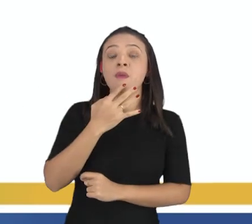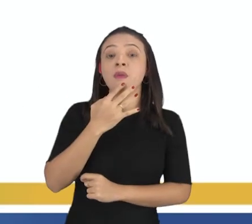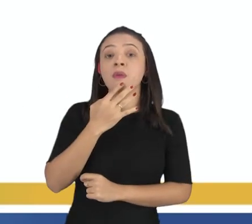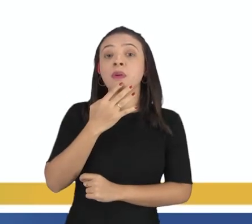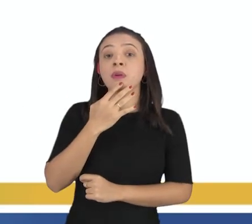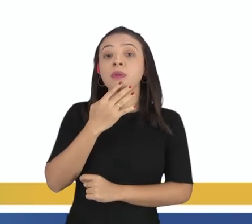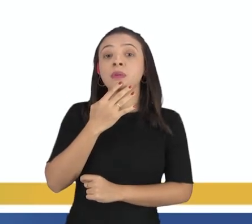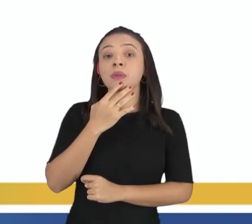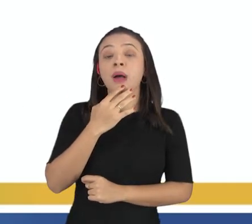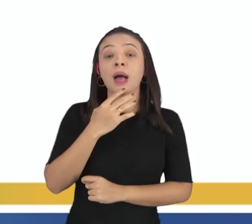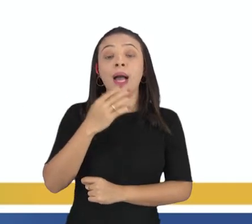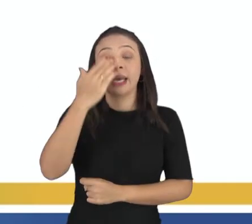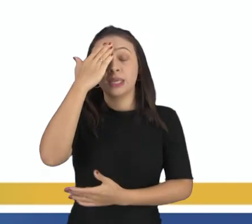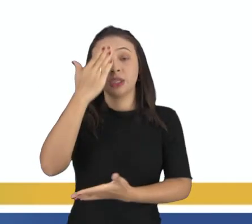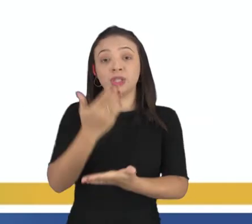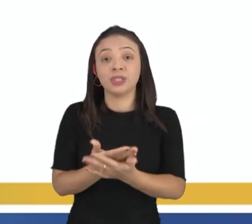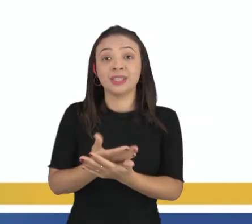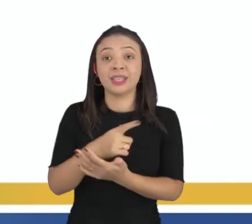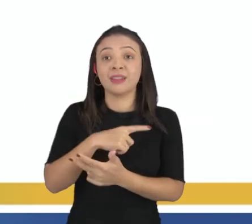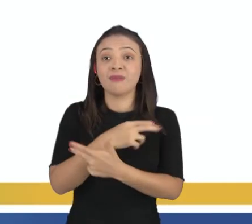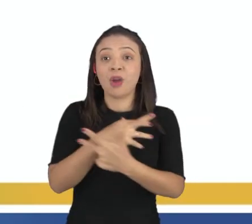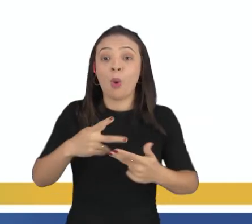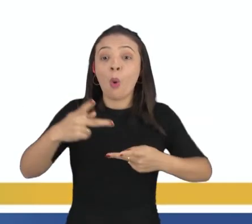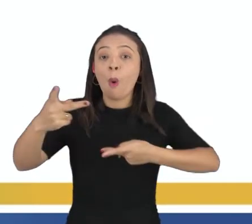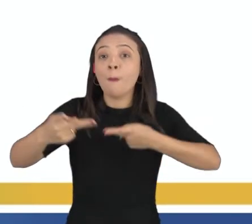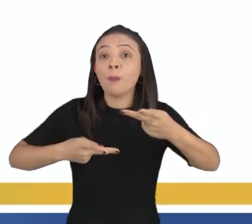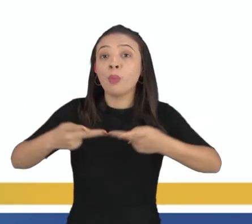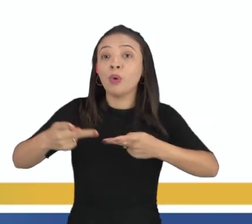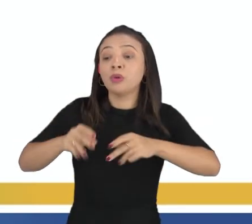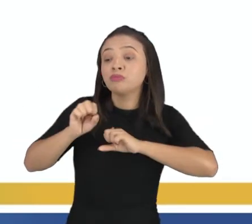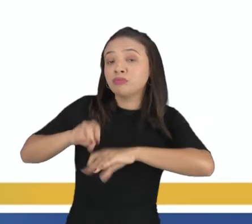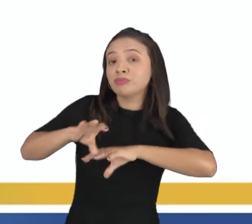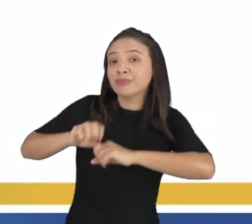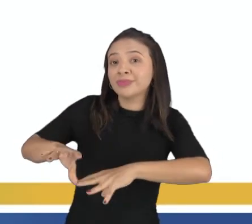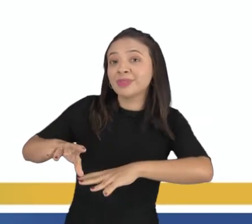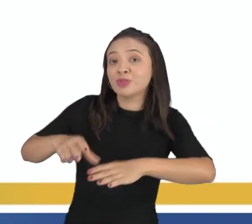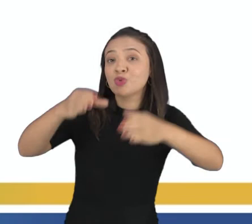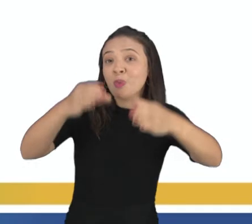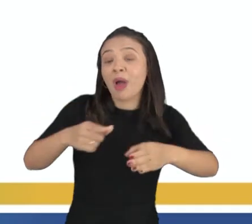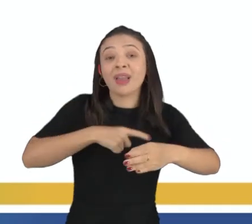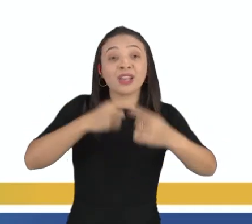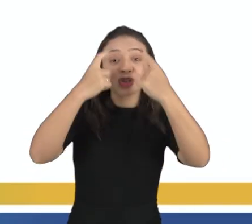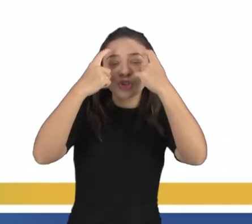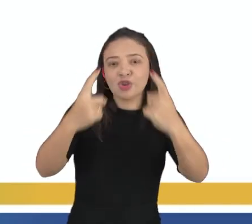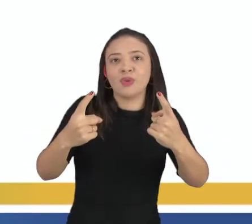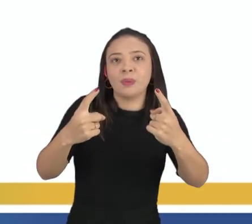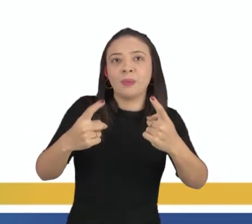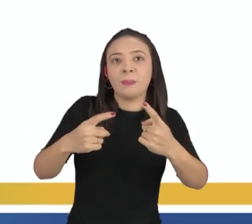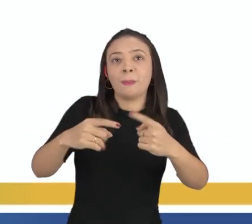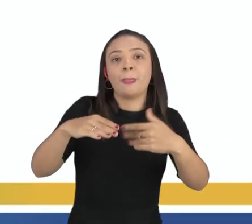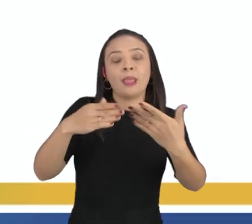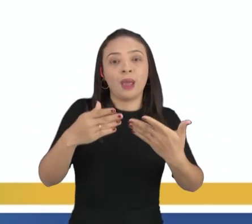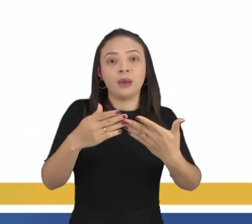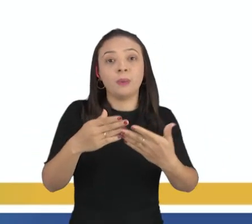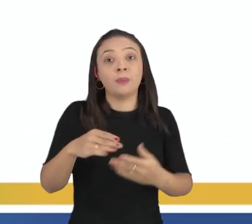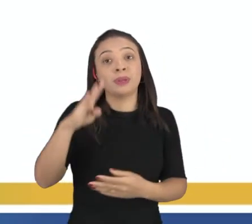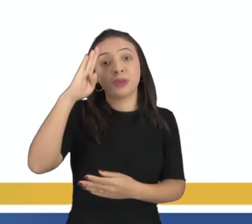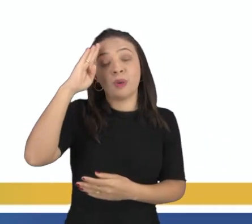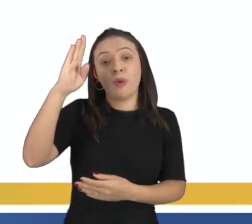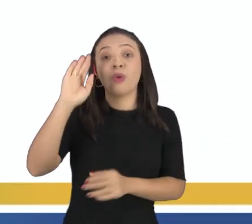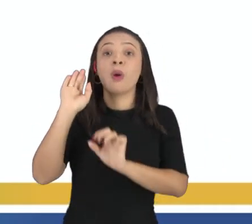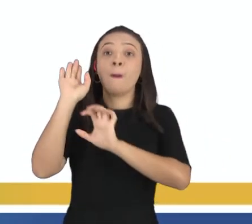projetos educacionais lançados nos bairros contaminados pela violência. Entre eles, o basquete noturno.